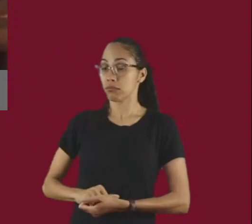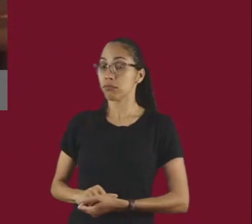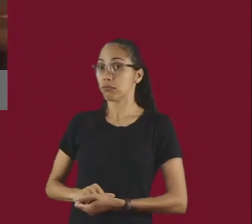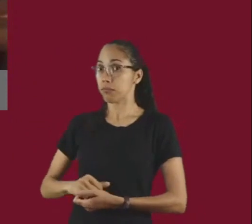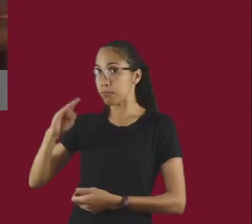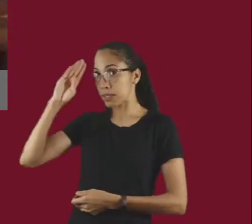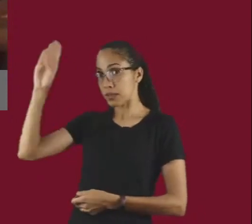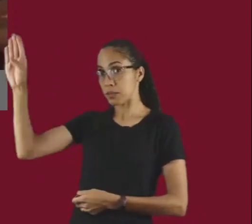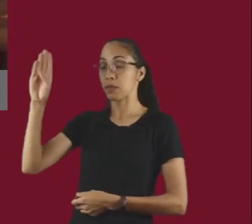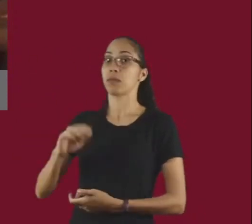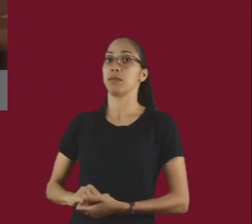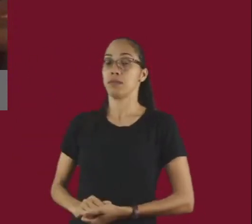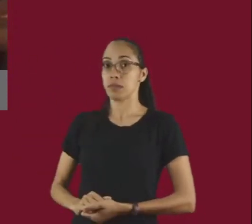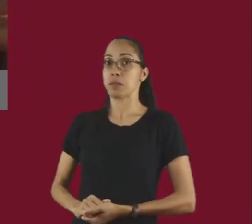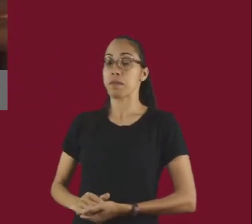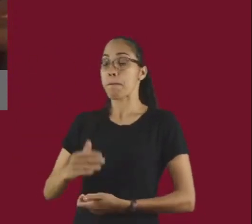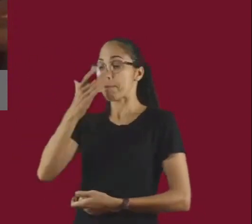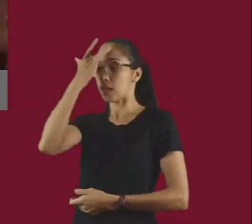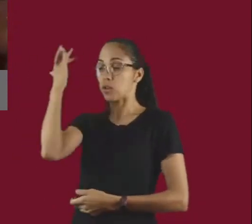bilionários,